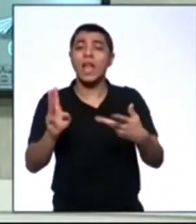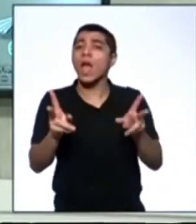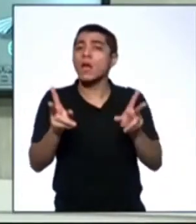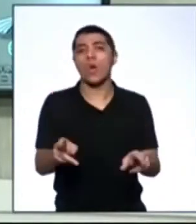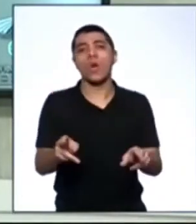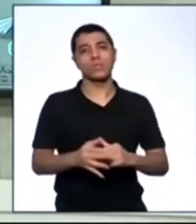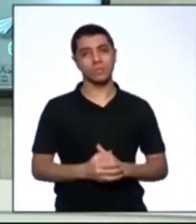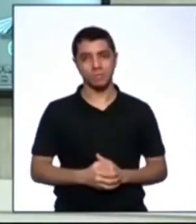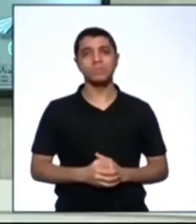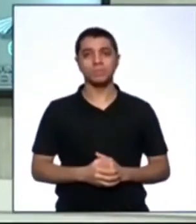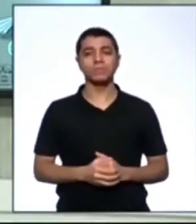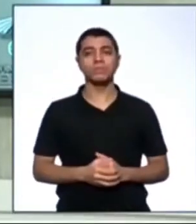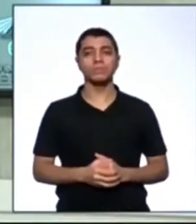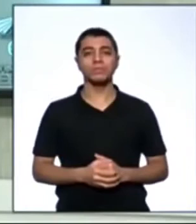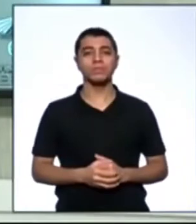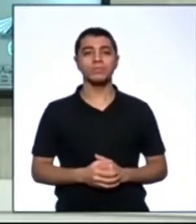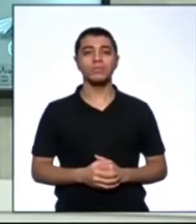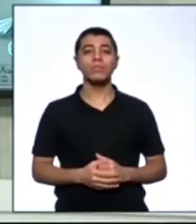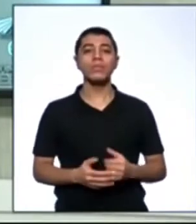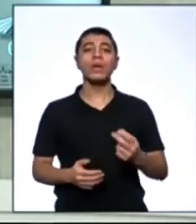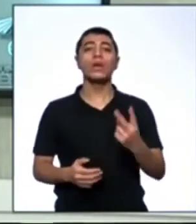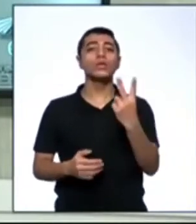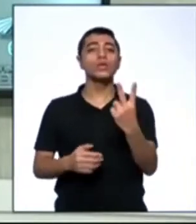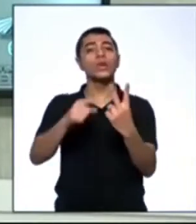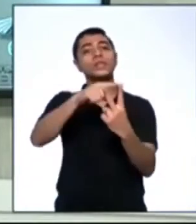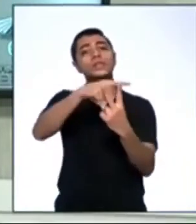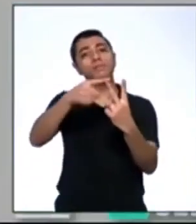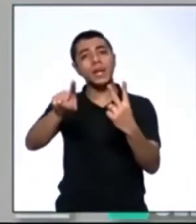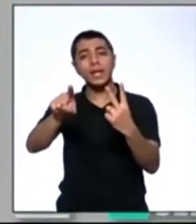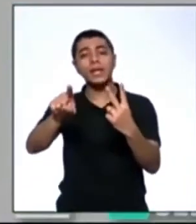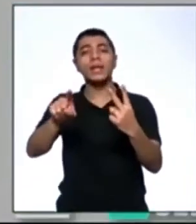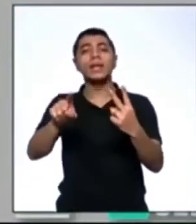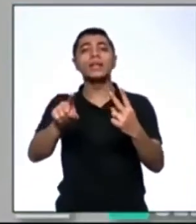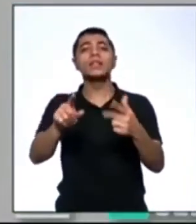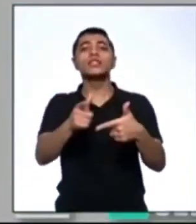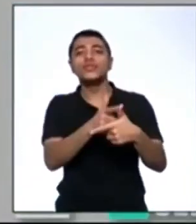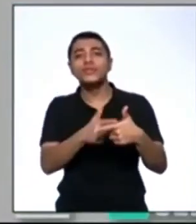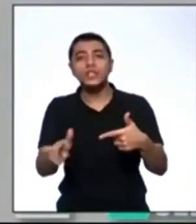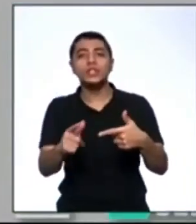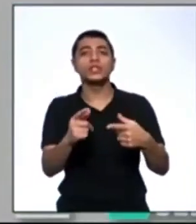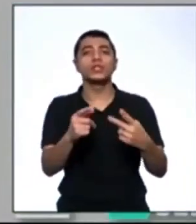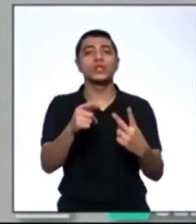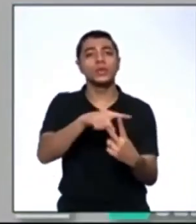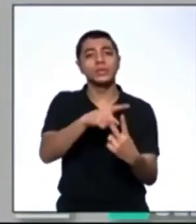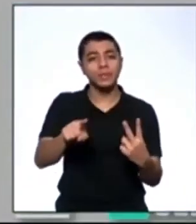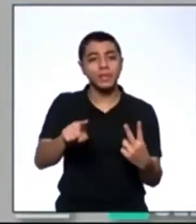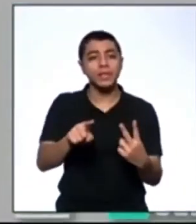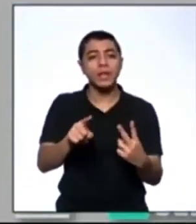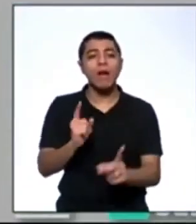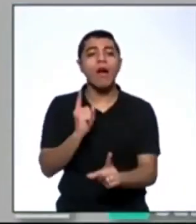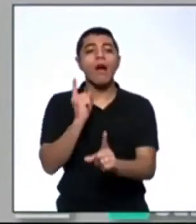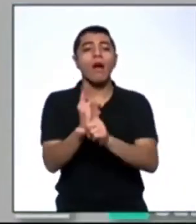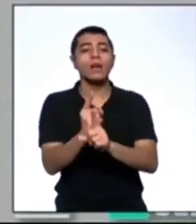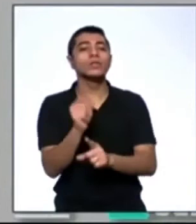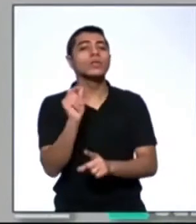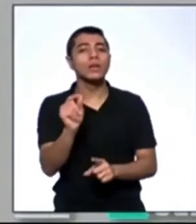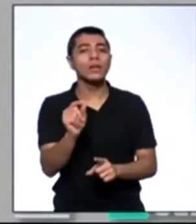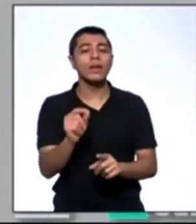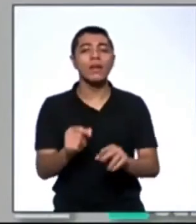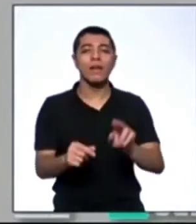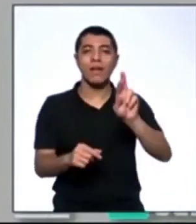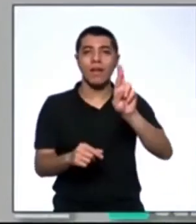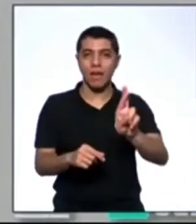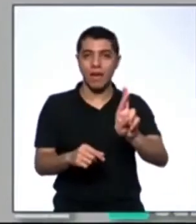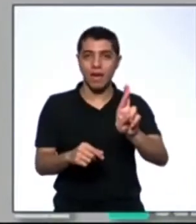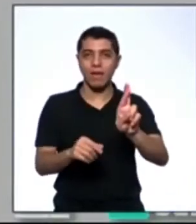2π, repare, vai ficar o produto RF de A igual ao produto RF de B. Esta